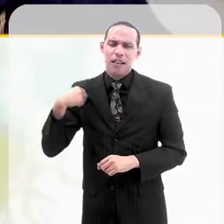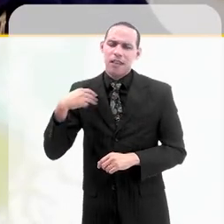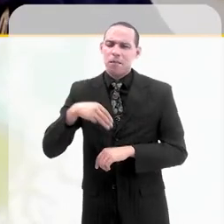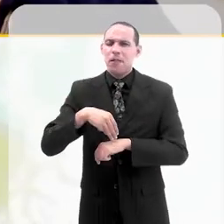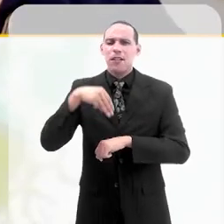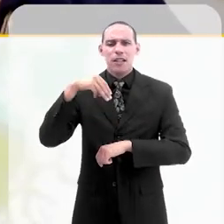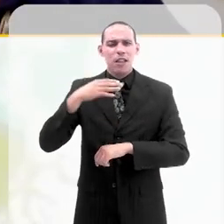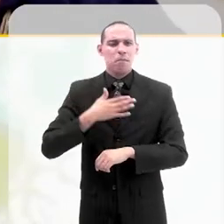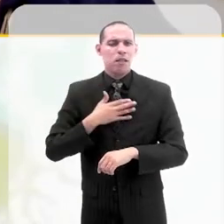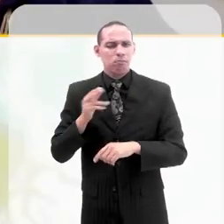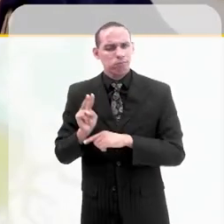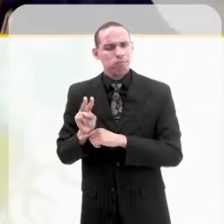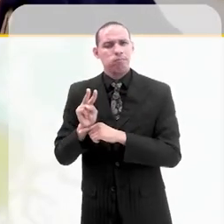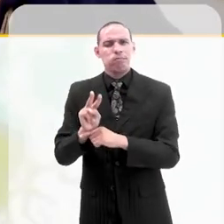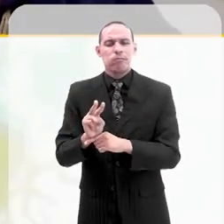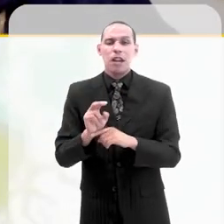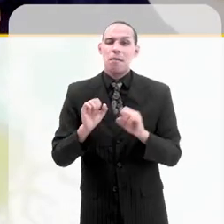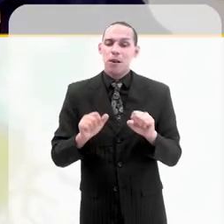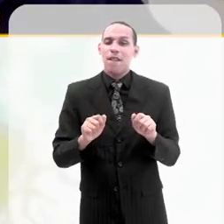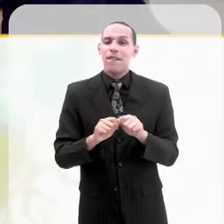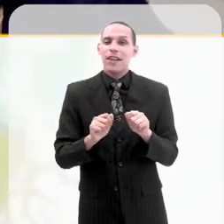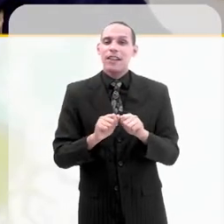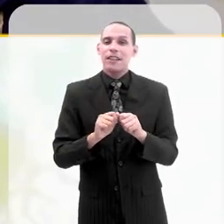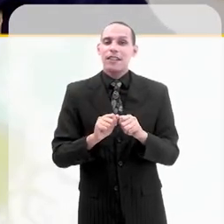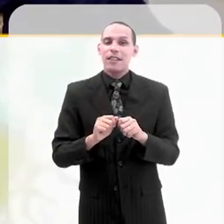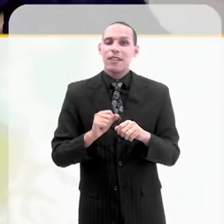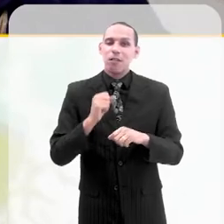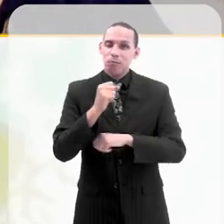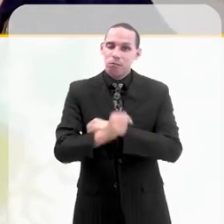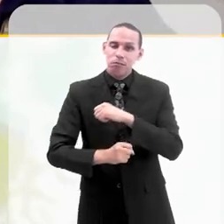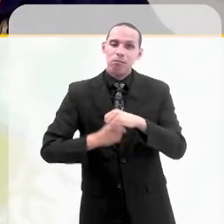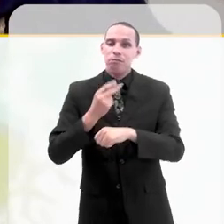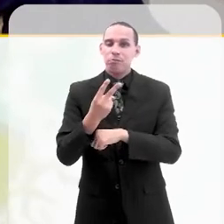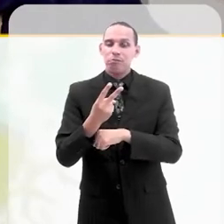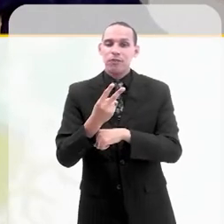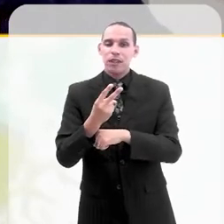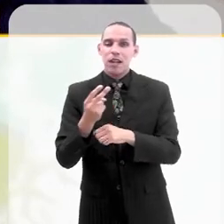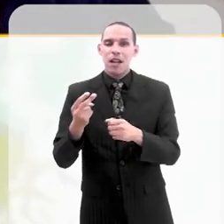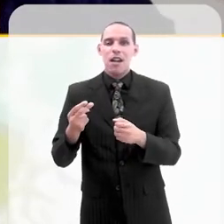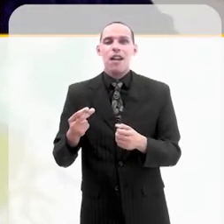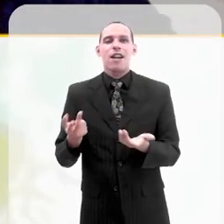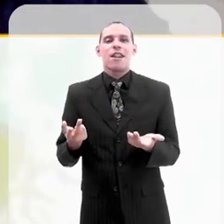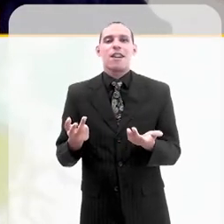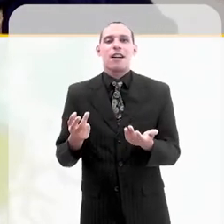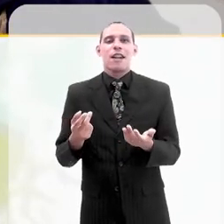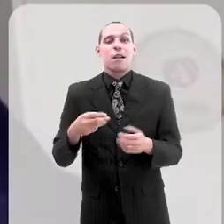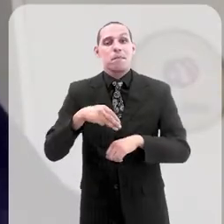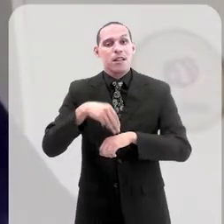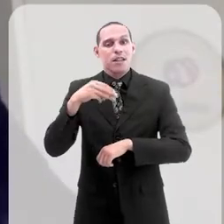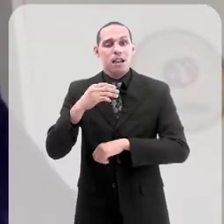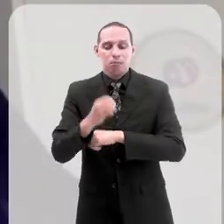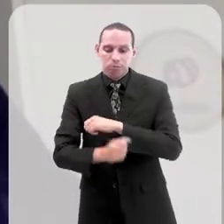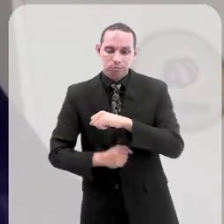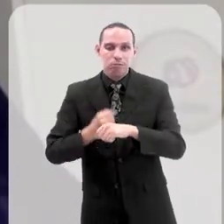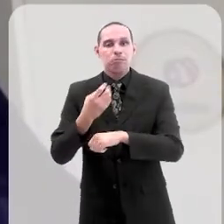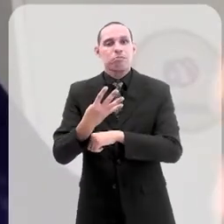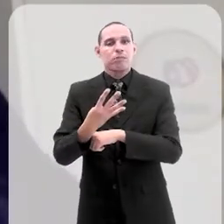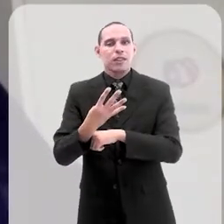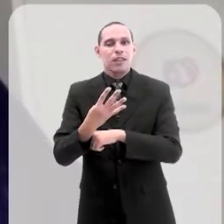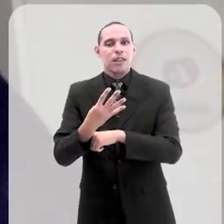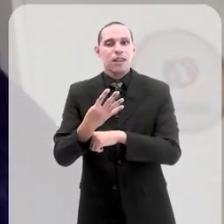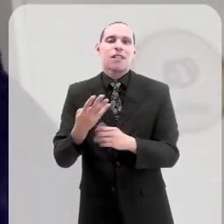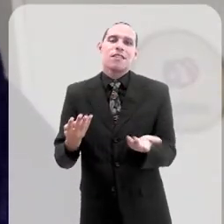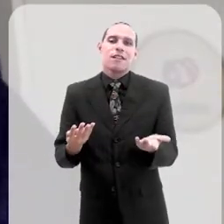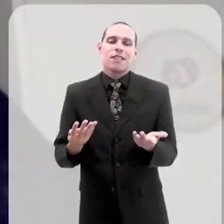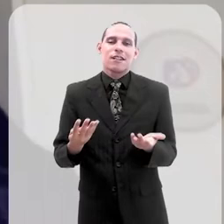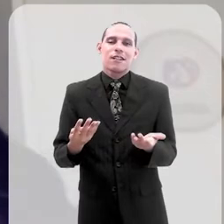fazer em mais anos. Eu tive 2 anos de coleta de dados e eu fiz meu mestrado em 4 anos. E desenvolvi um programa que é